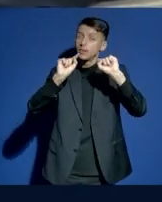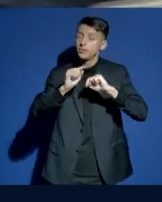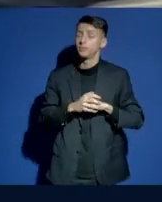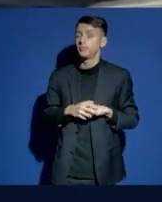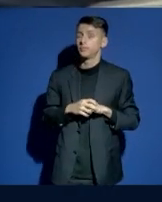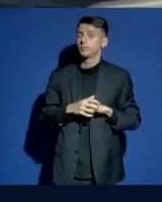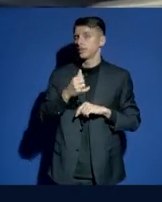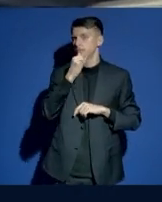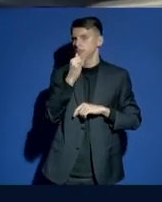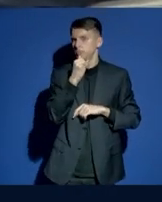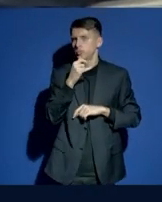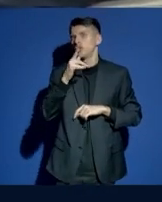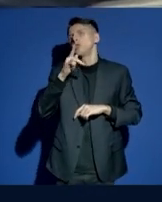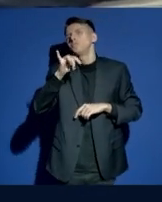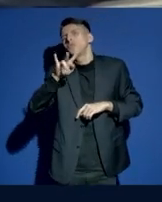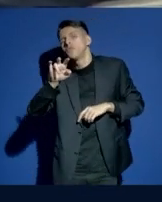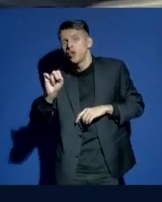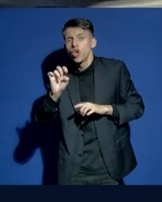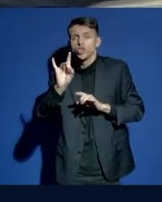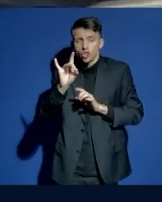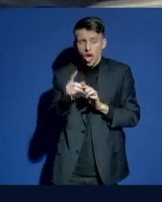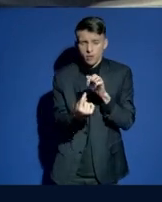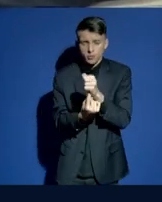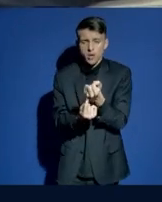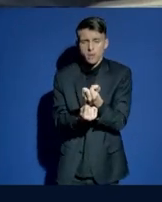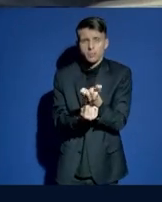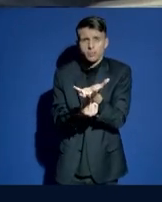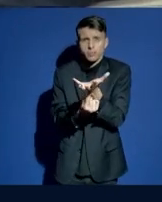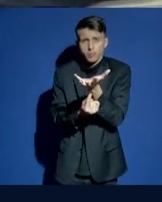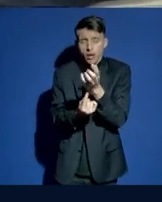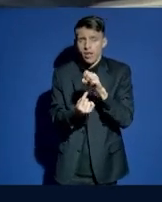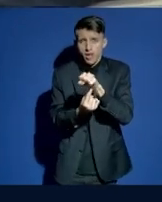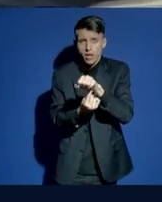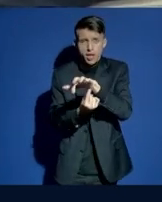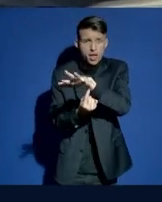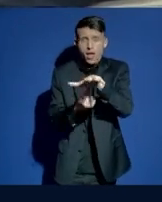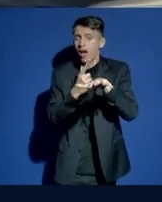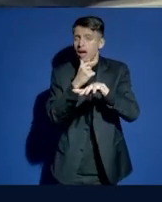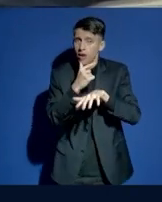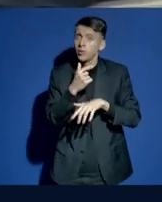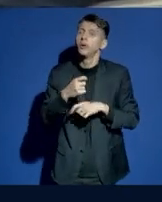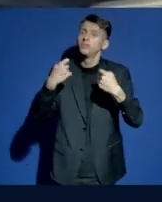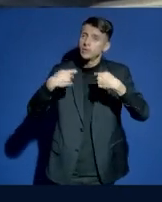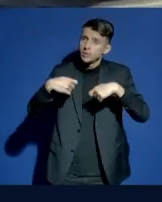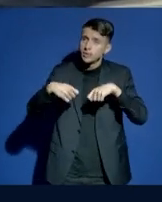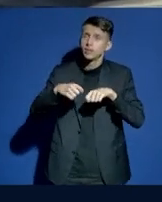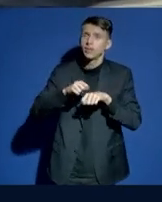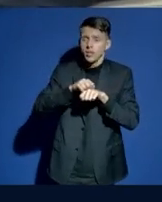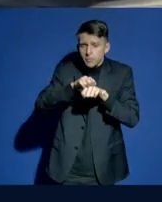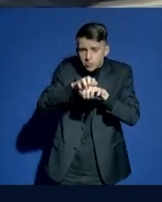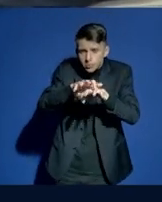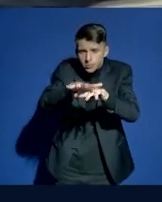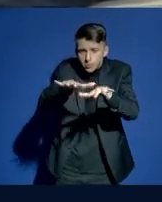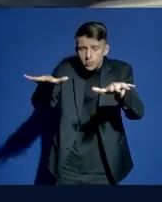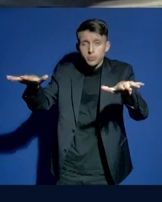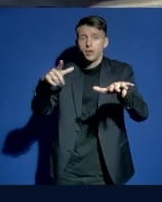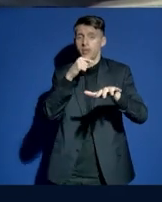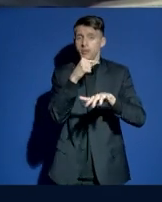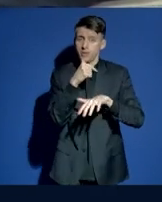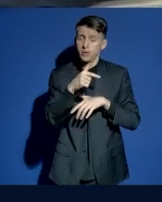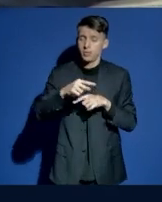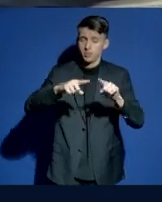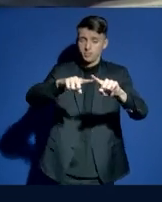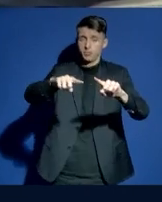um pivô não pode só irrigar ele tem que fazer mais alguma coisa quando ele anda naqueles hectares todos então